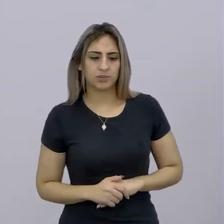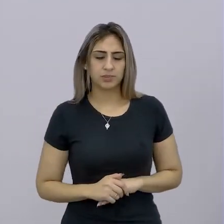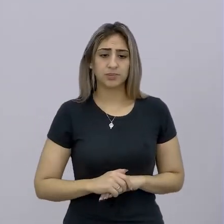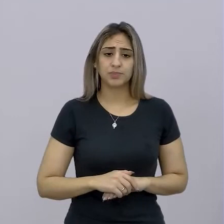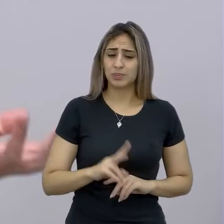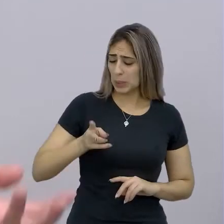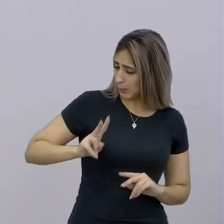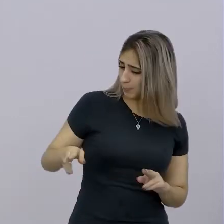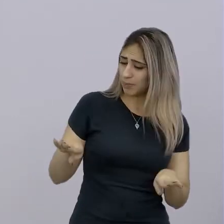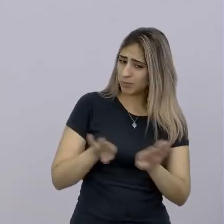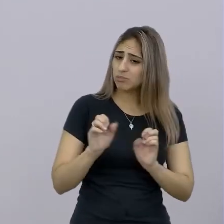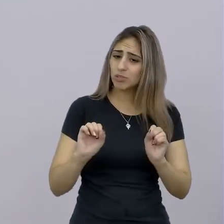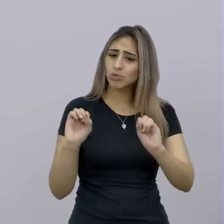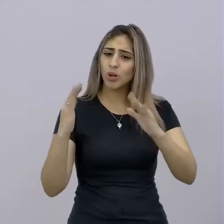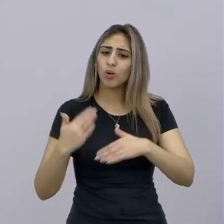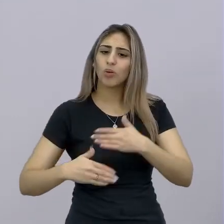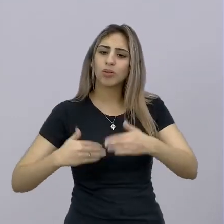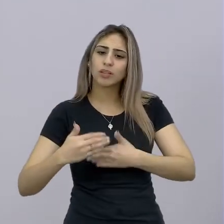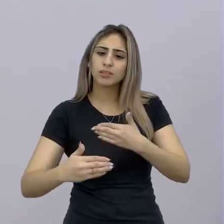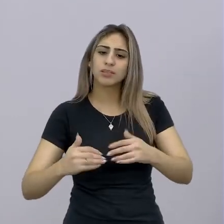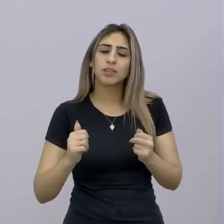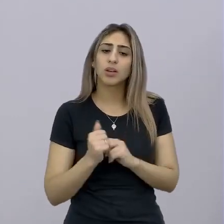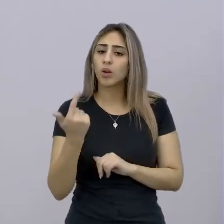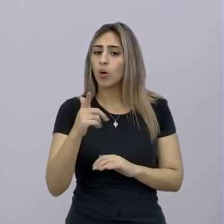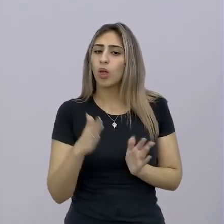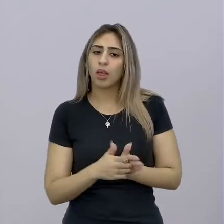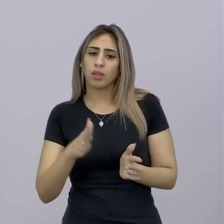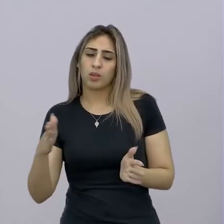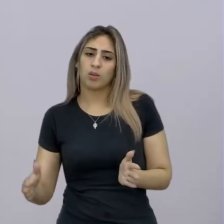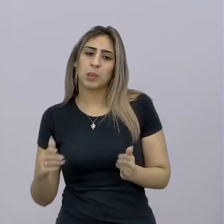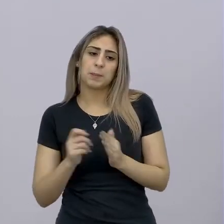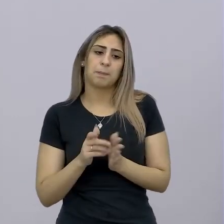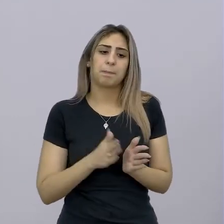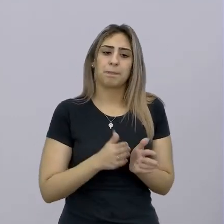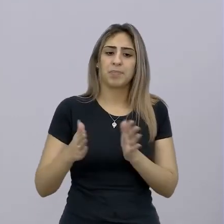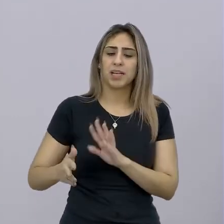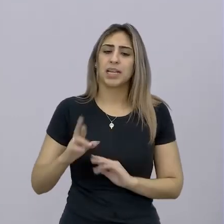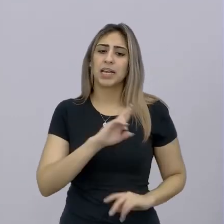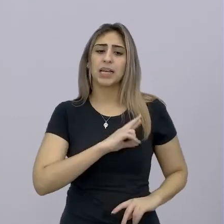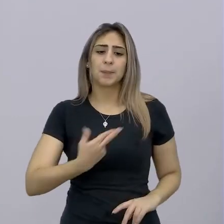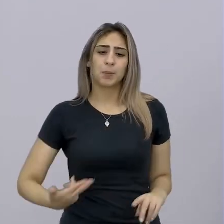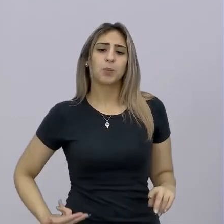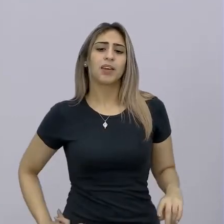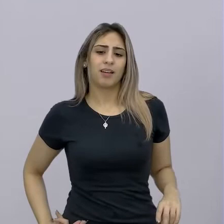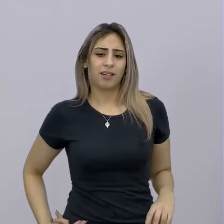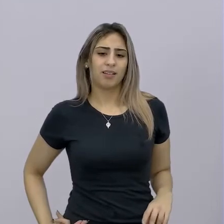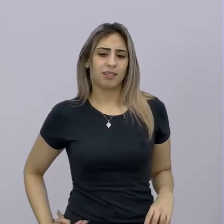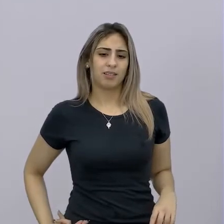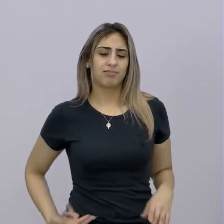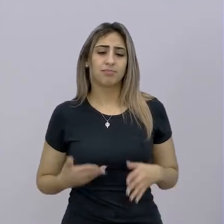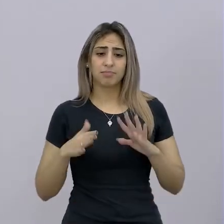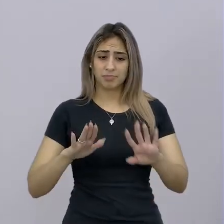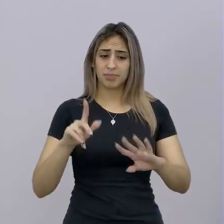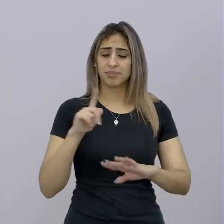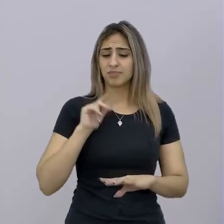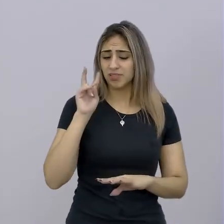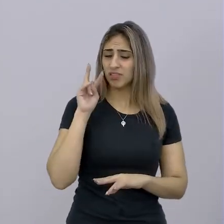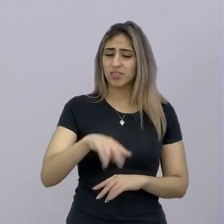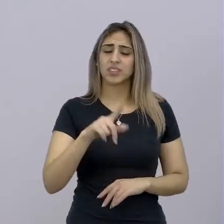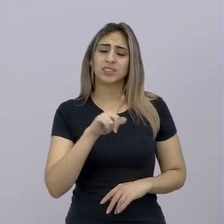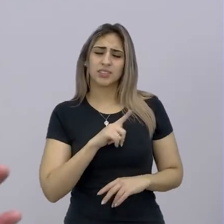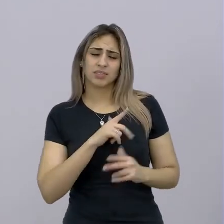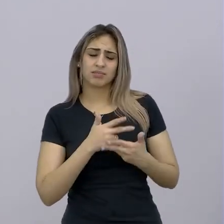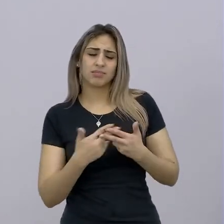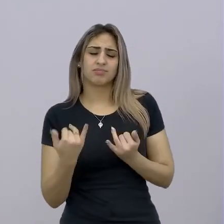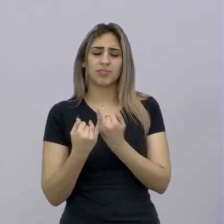E o mesmo pode ocorrer também com o outro lado, né? Com a parte republicana, né? Mas então a gente vê esse